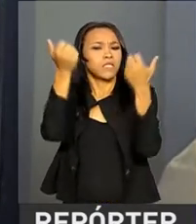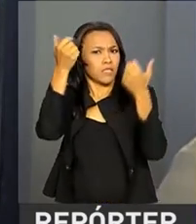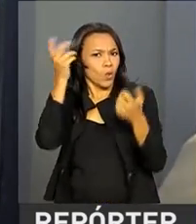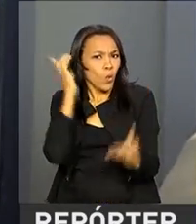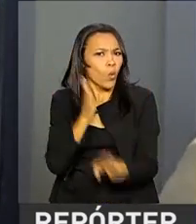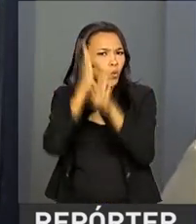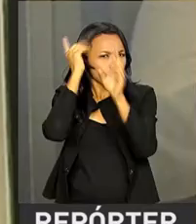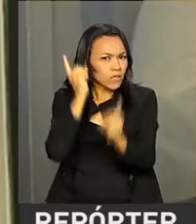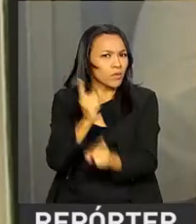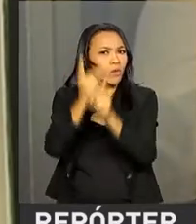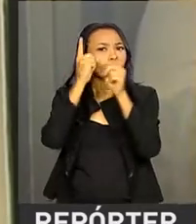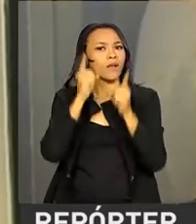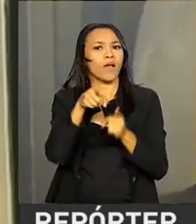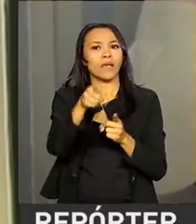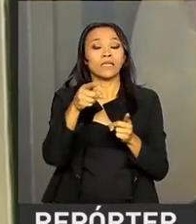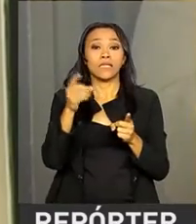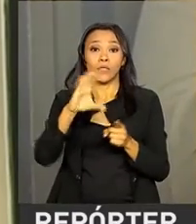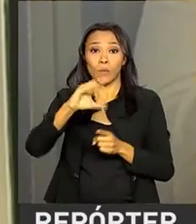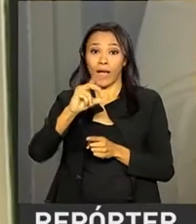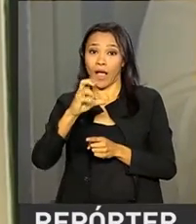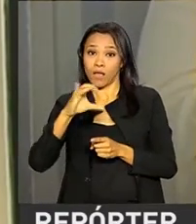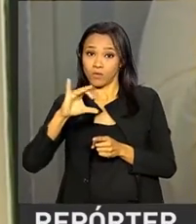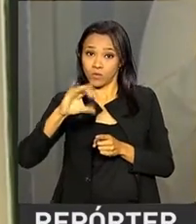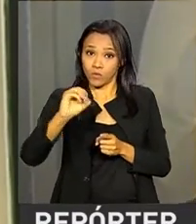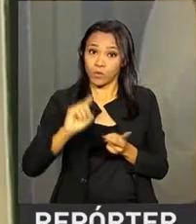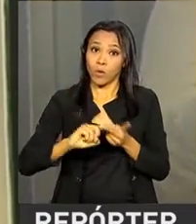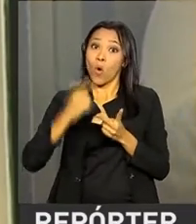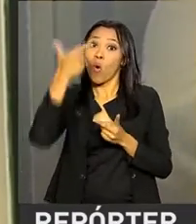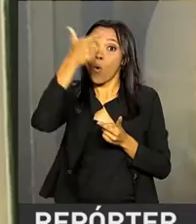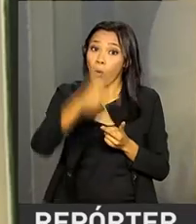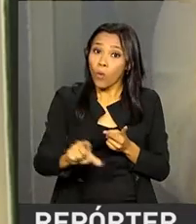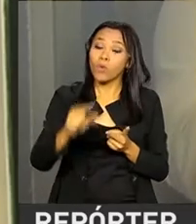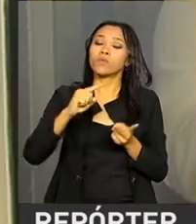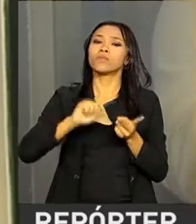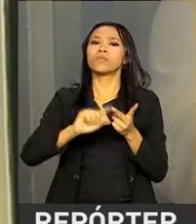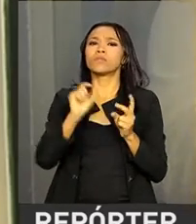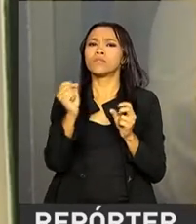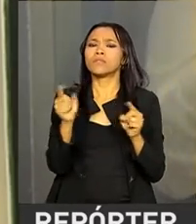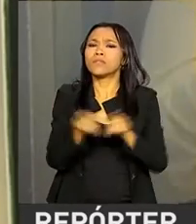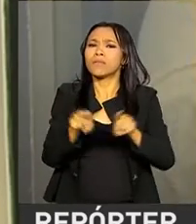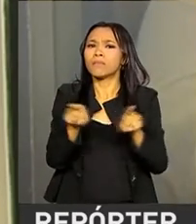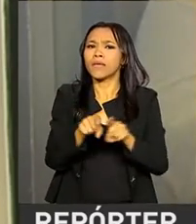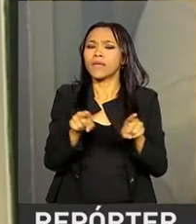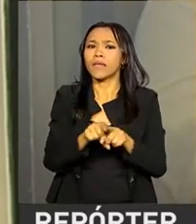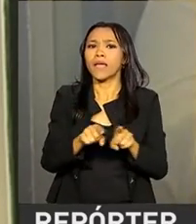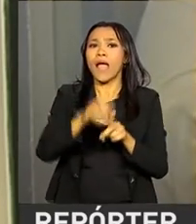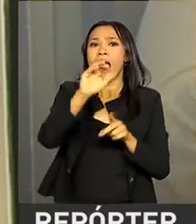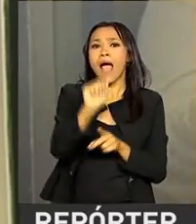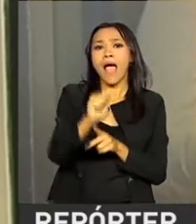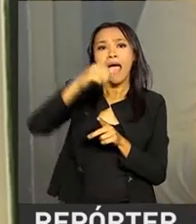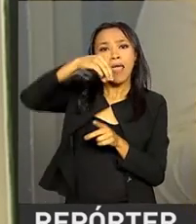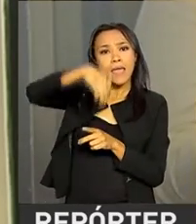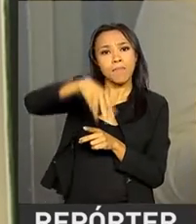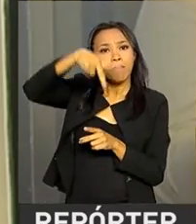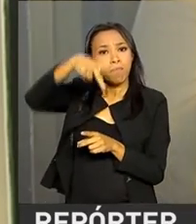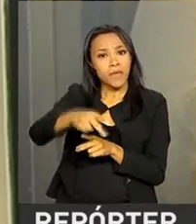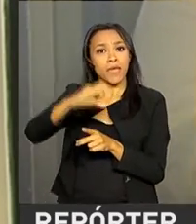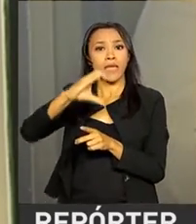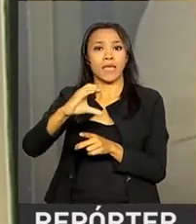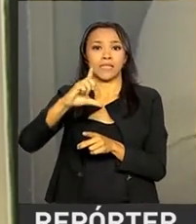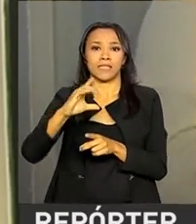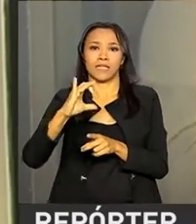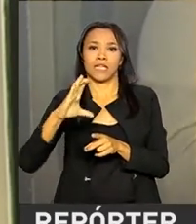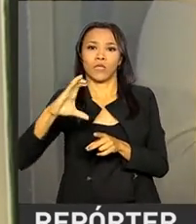bloquearem o cálcio e estimulam a liberação de outro tipo de mensageiro celular o mp cíclico que pode